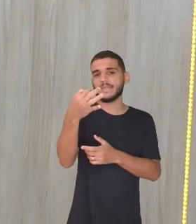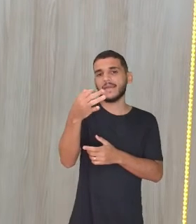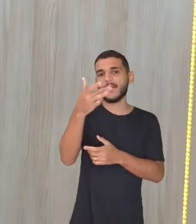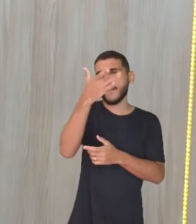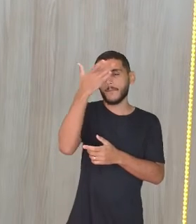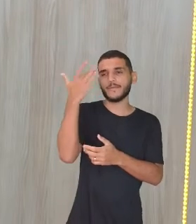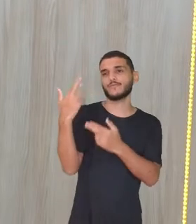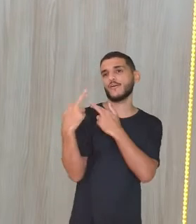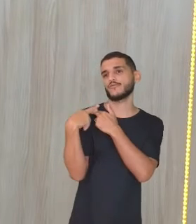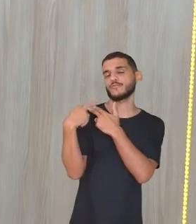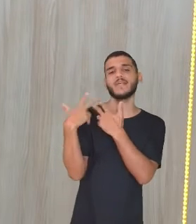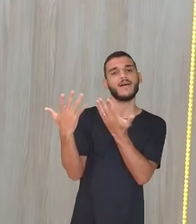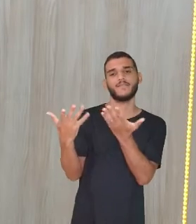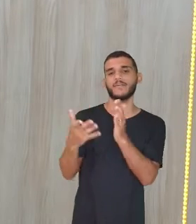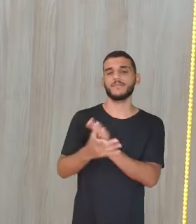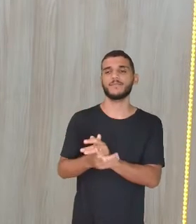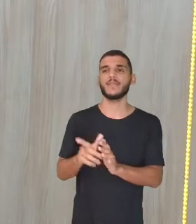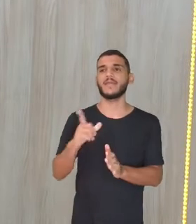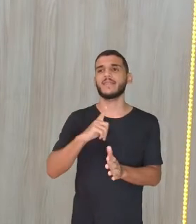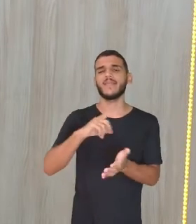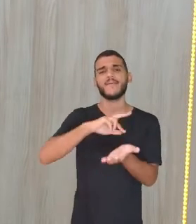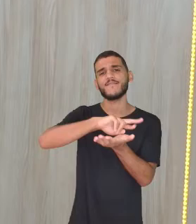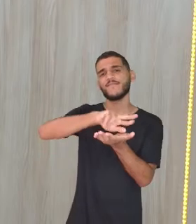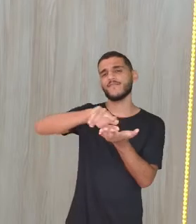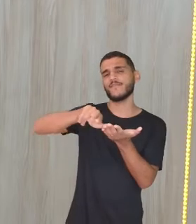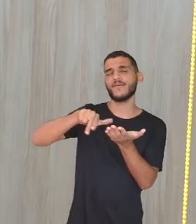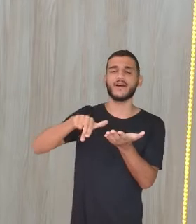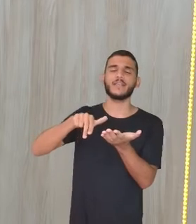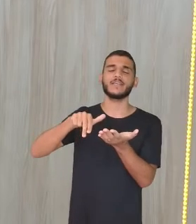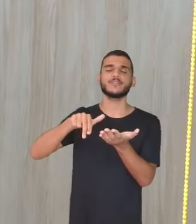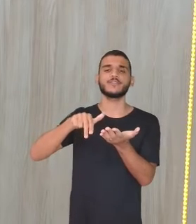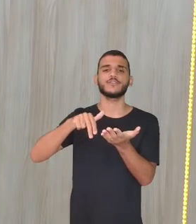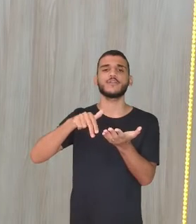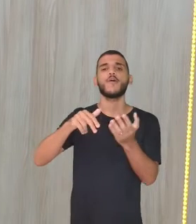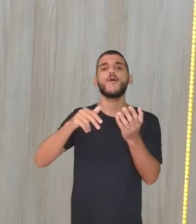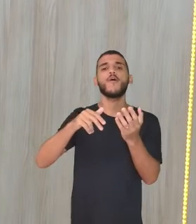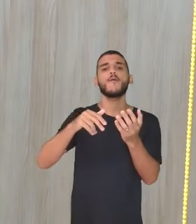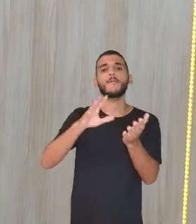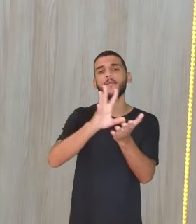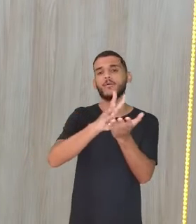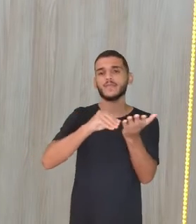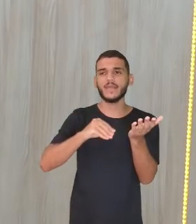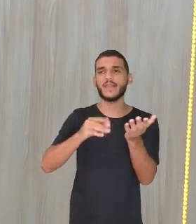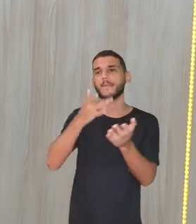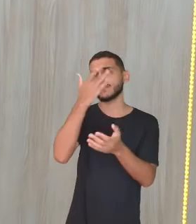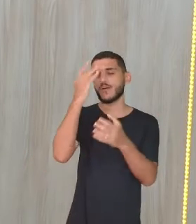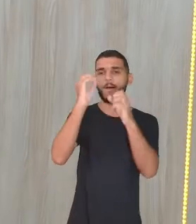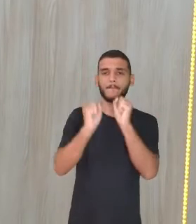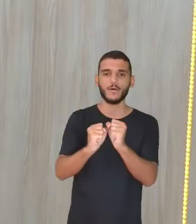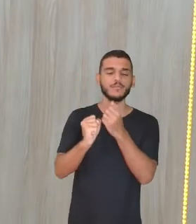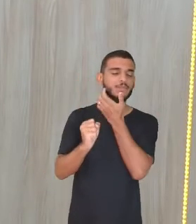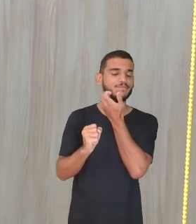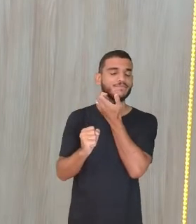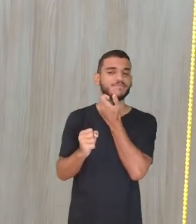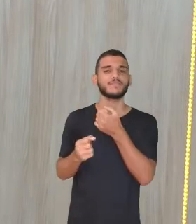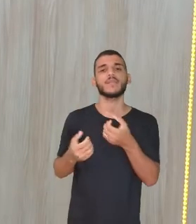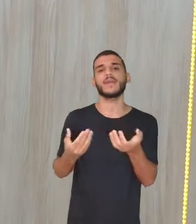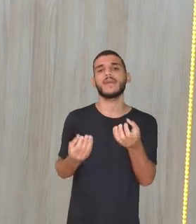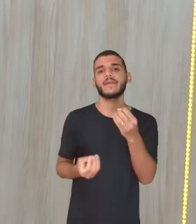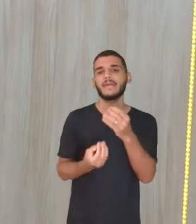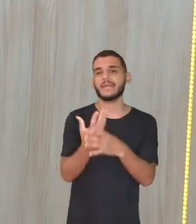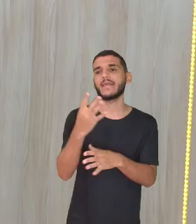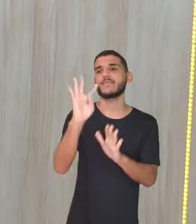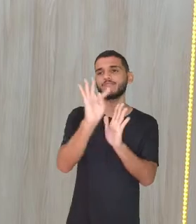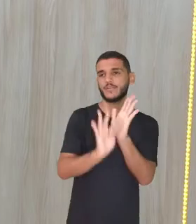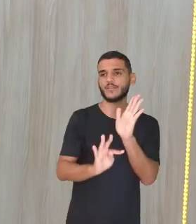vê por aqui, que existem várias formas de se construir uma argumentação em um texto. E aí eu trouxe alguns, porque são